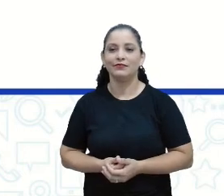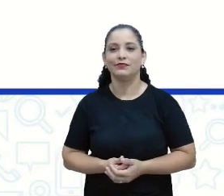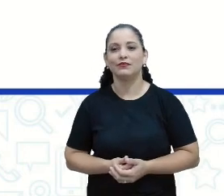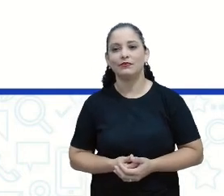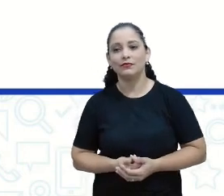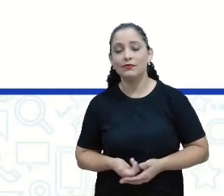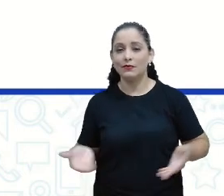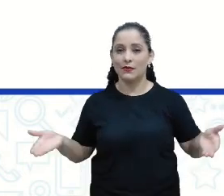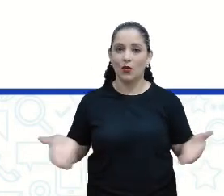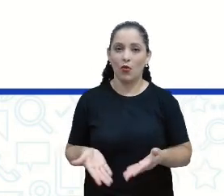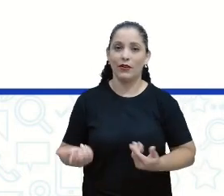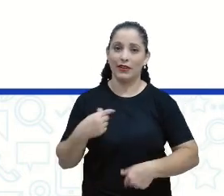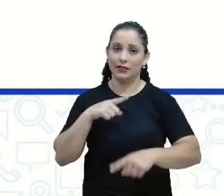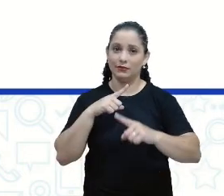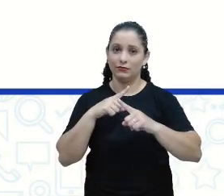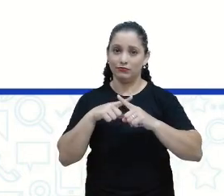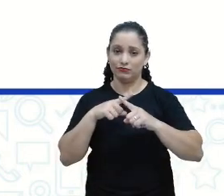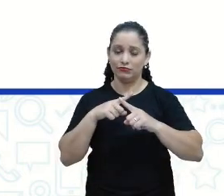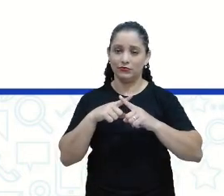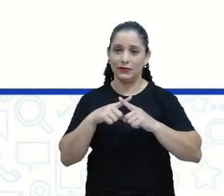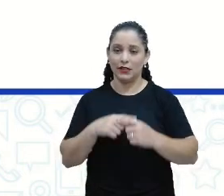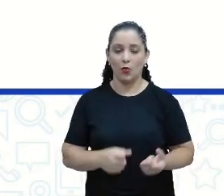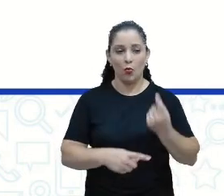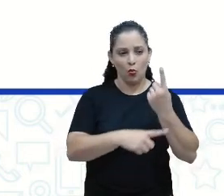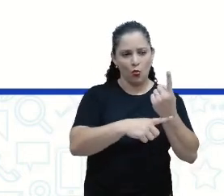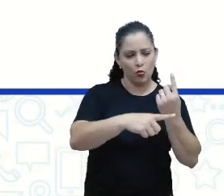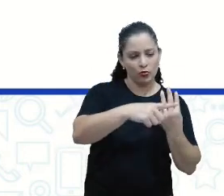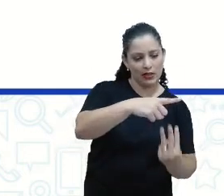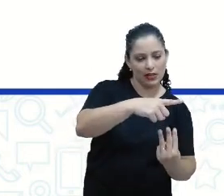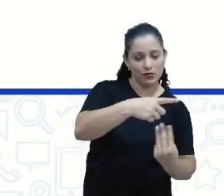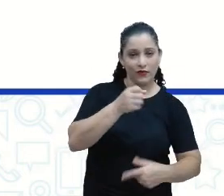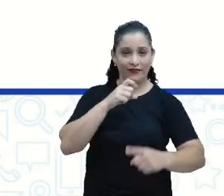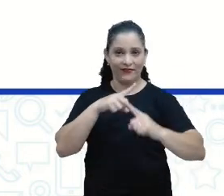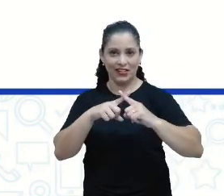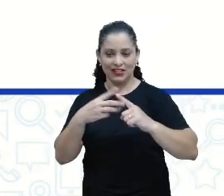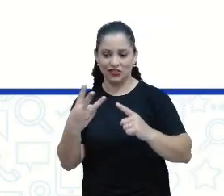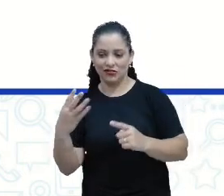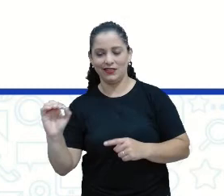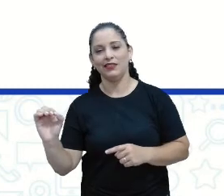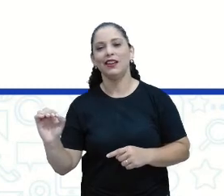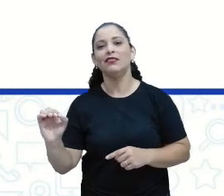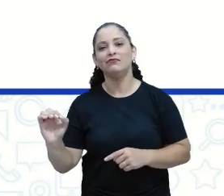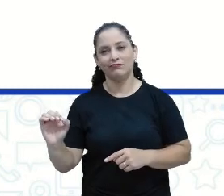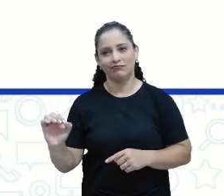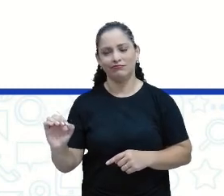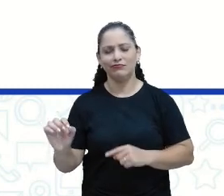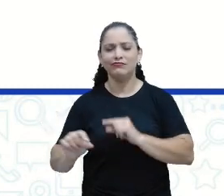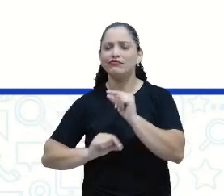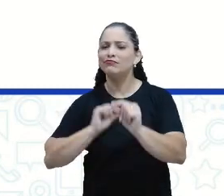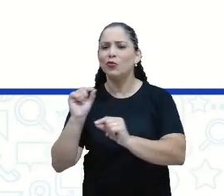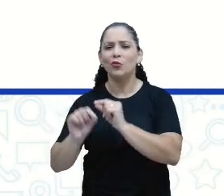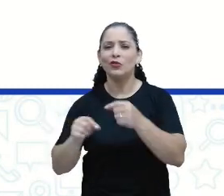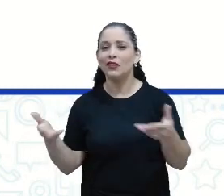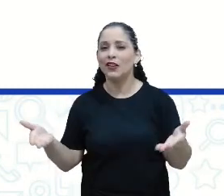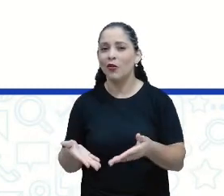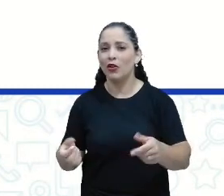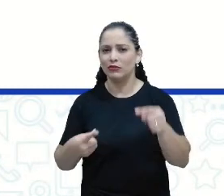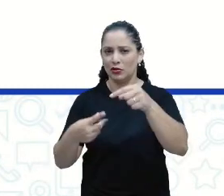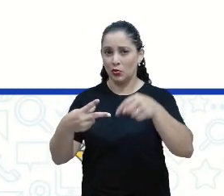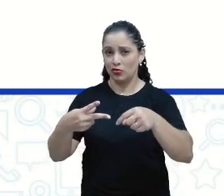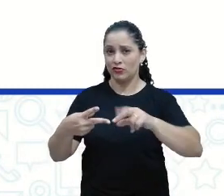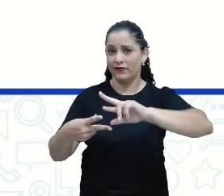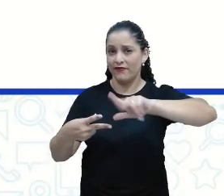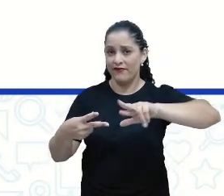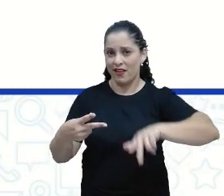vezes. Então, você vai calcular aí, ó, 1/3 vezes 30. E esse 1/3 vezes 30, você pode calcular de duas